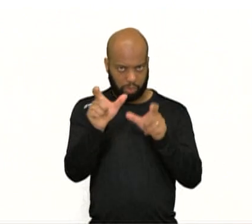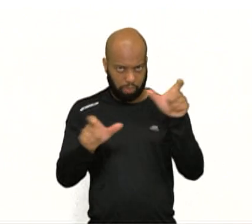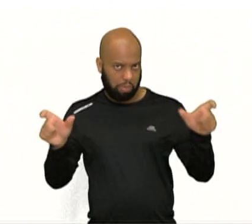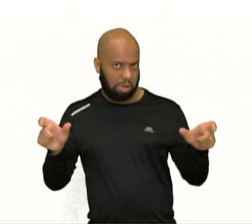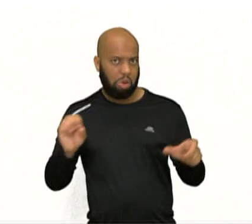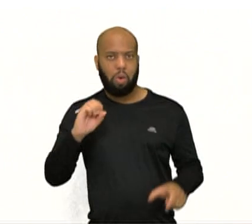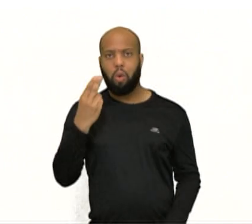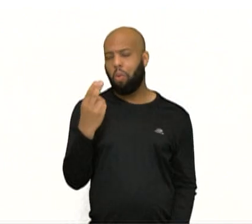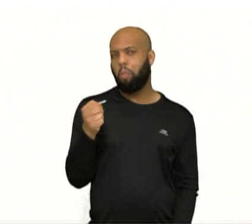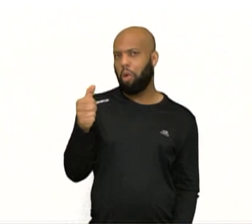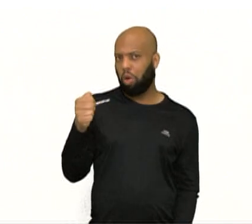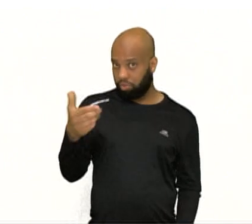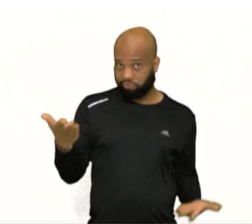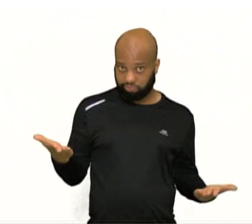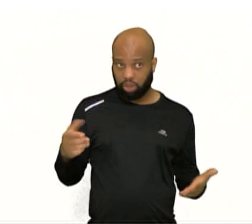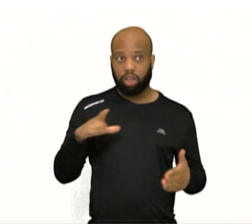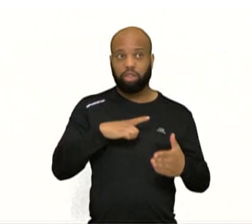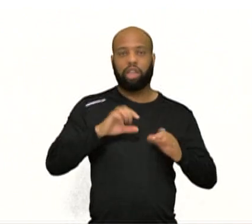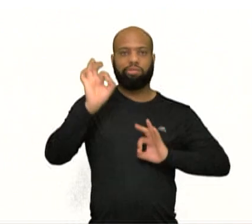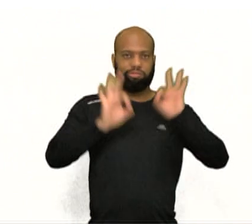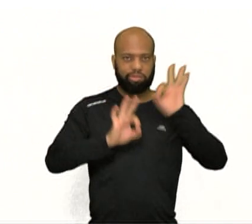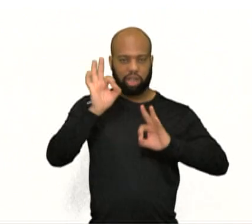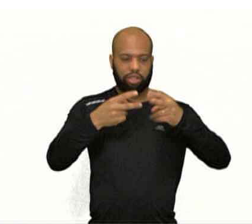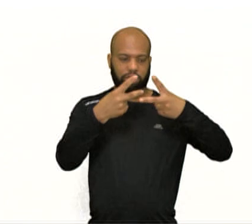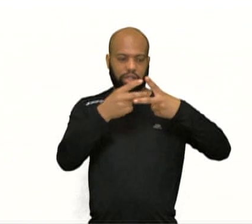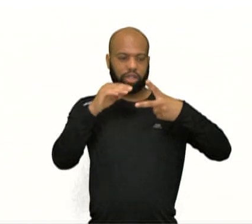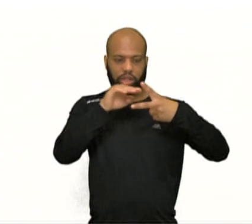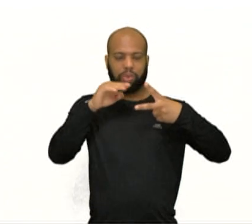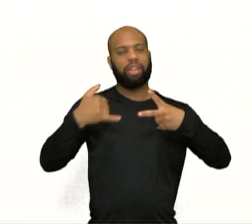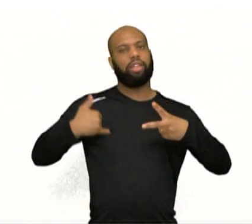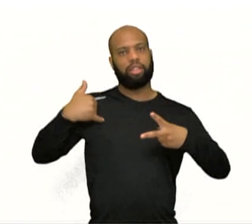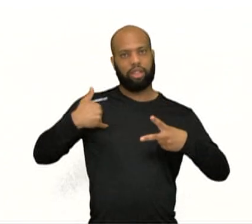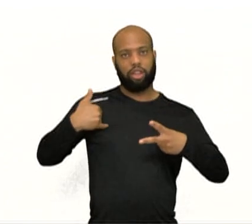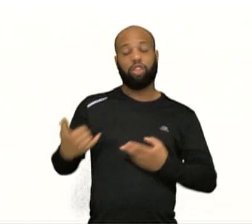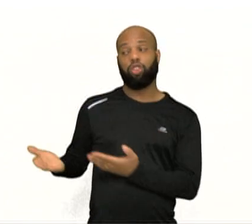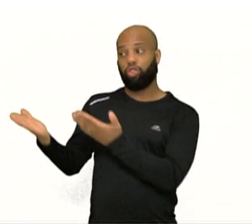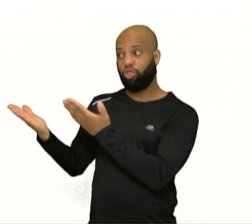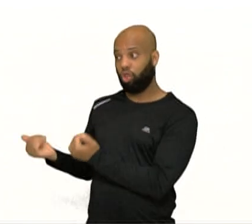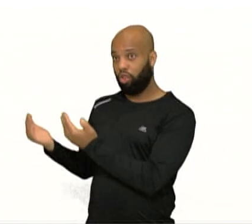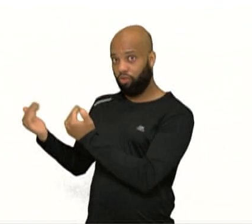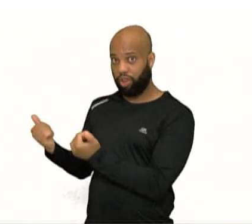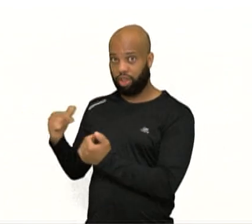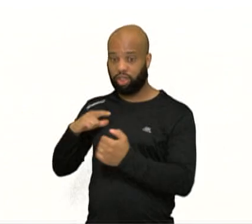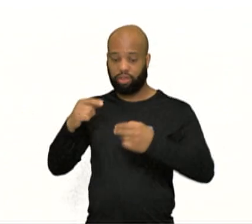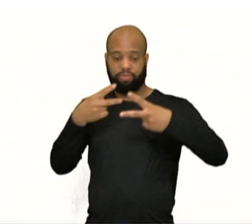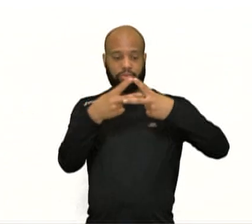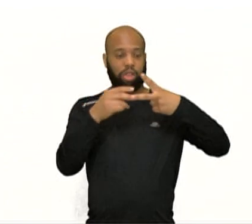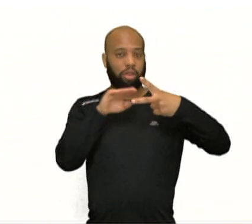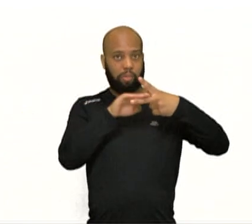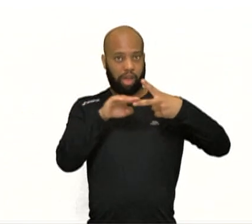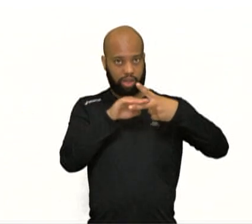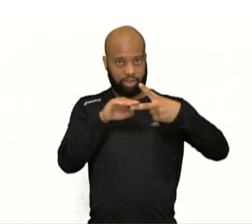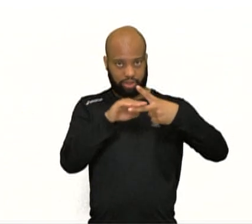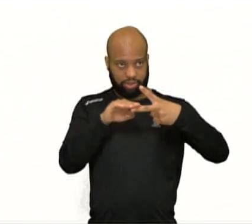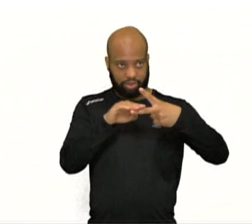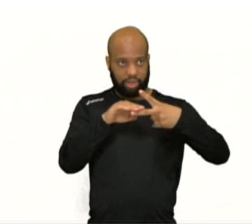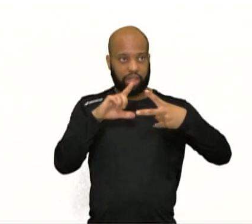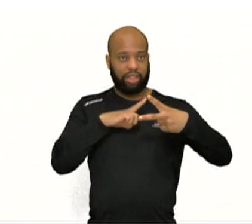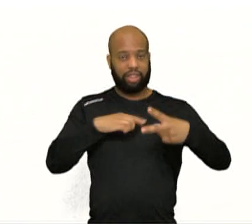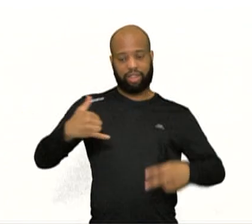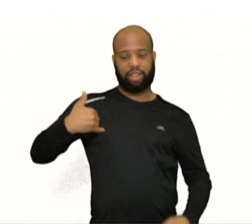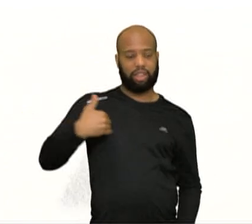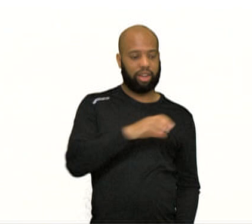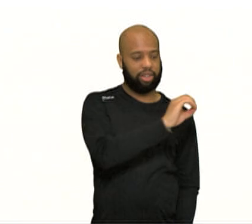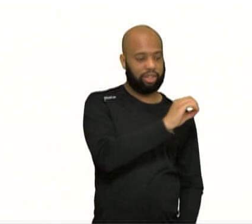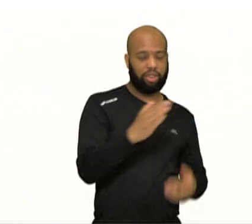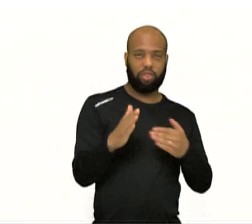ter uma divisão da pirâmide etária em jovens, que estão aqui na base, né, as idades de 0 a